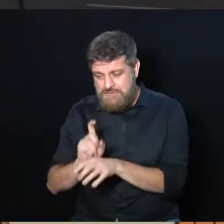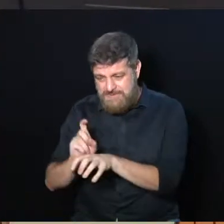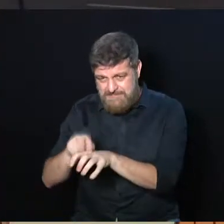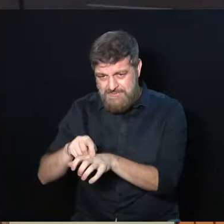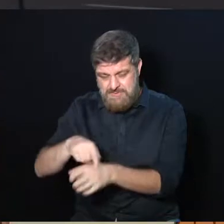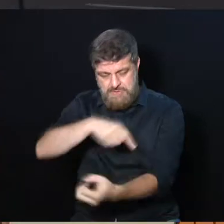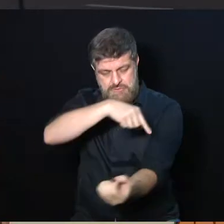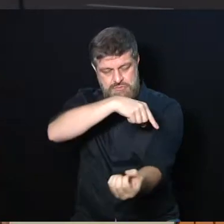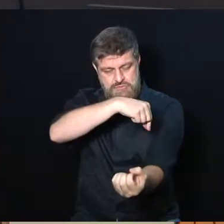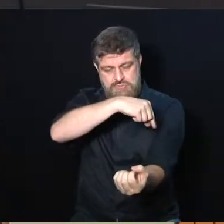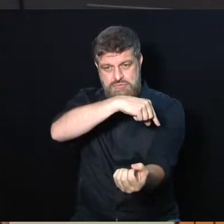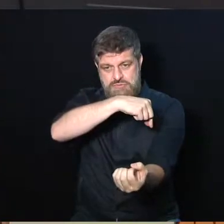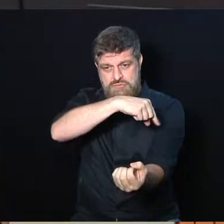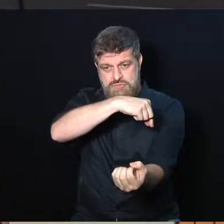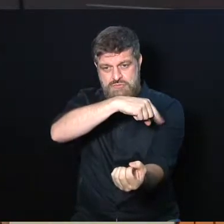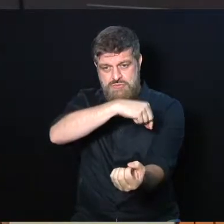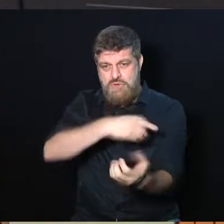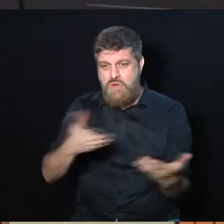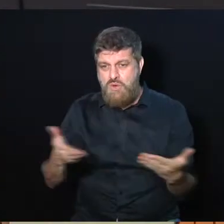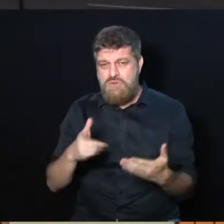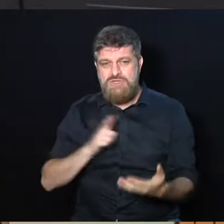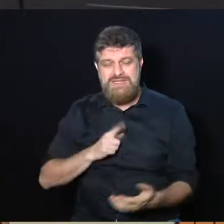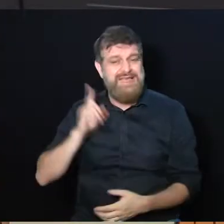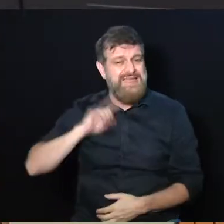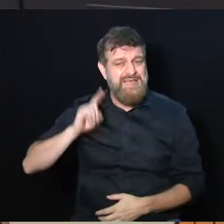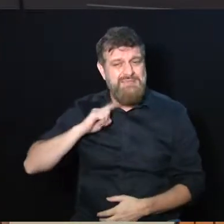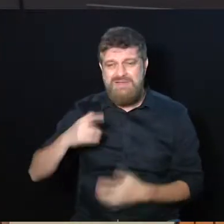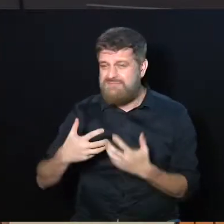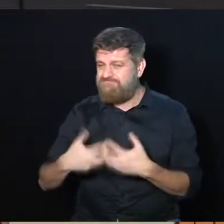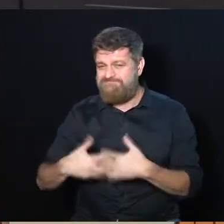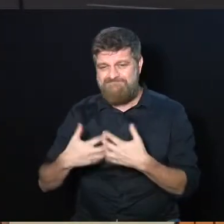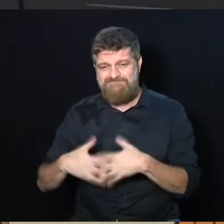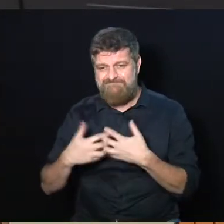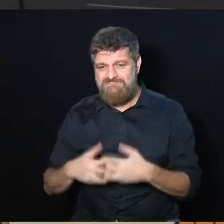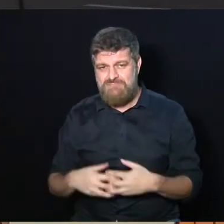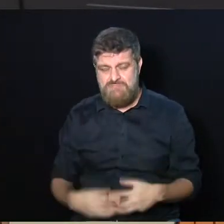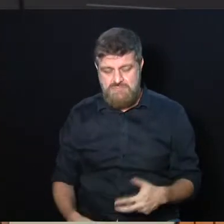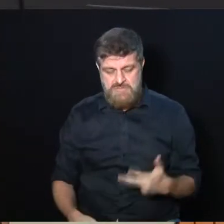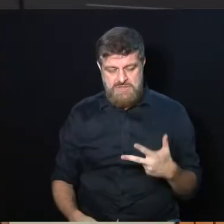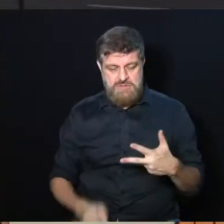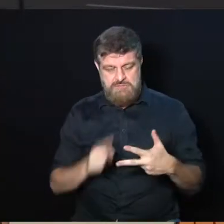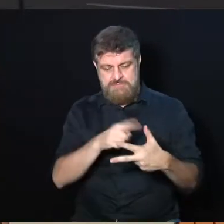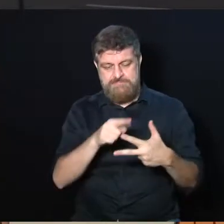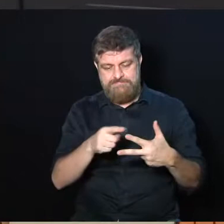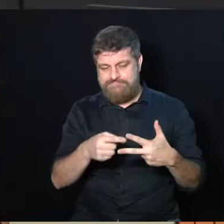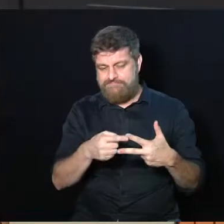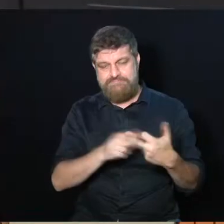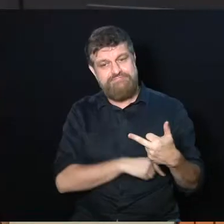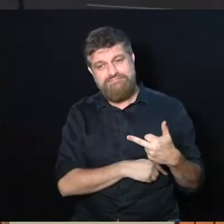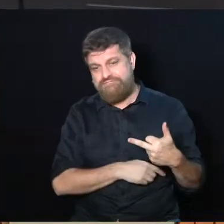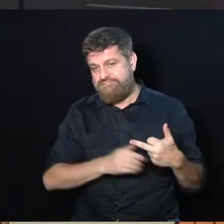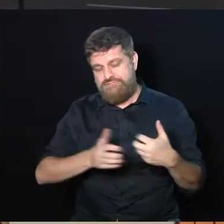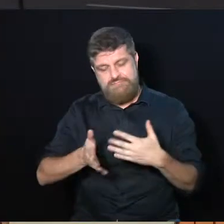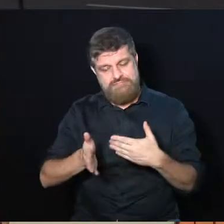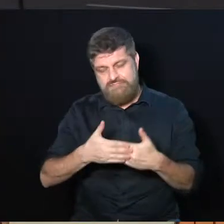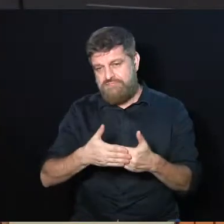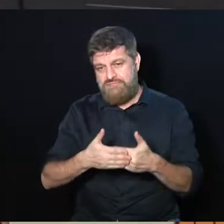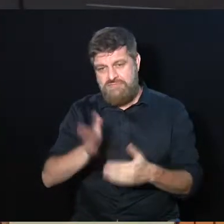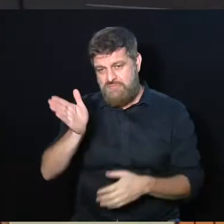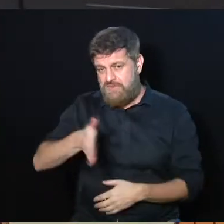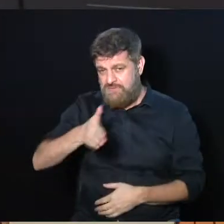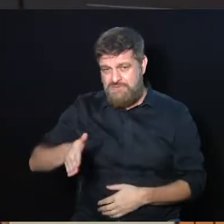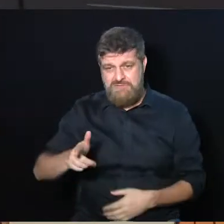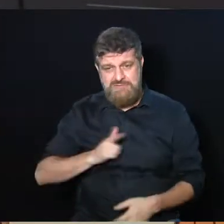Vital Brasil, hoje a FUNED praticamente em Minas não está funcionando, que era o segundo maior produtor do país. Então, você imagine esse agravante